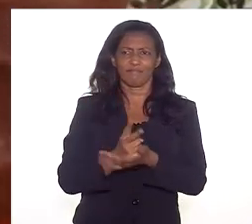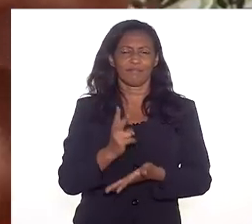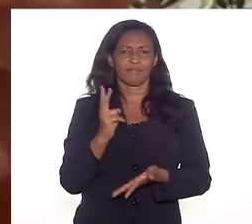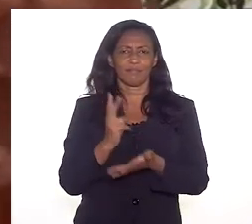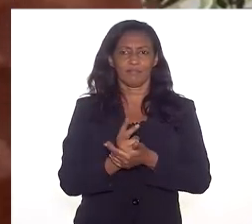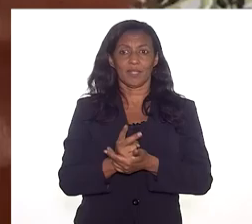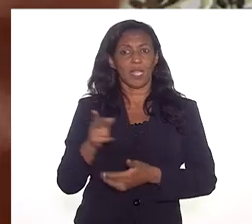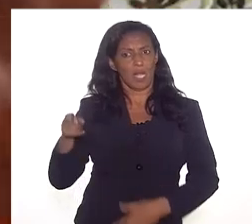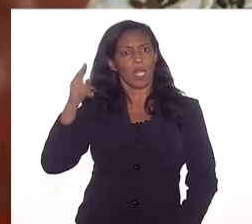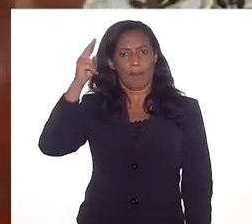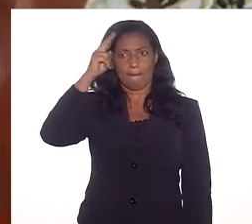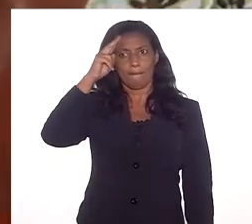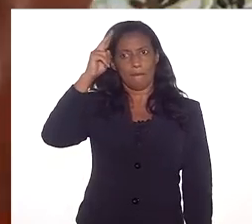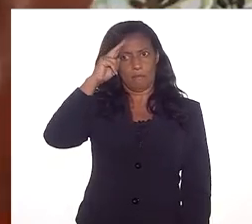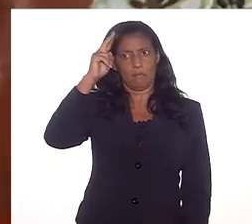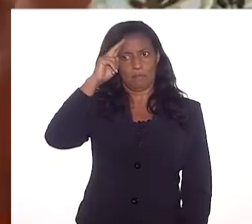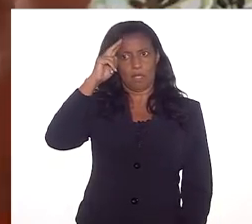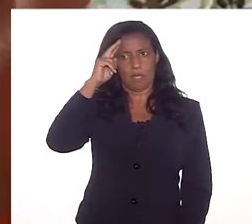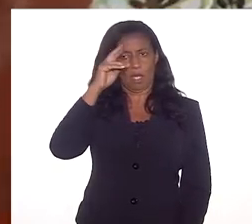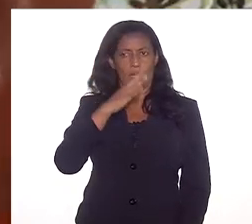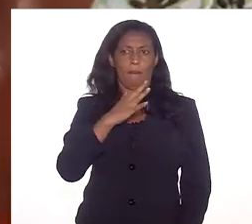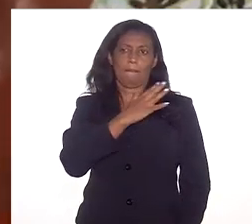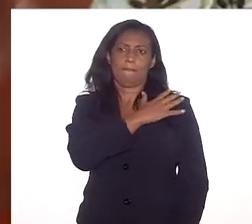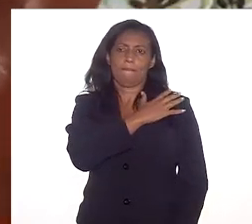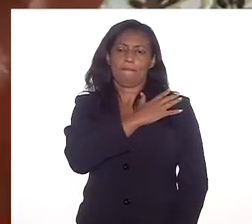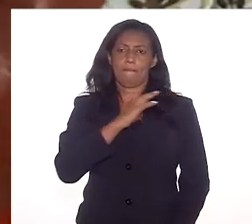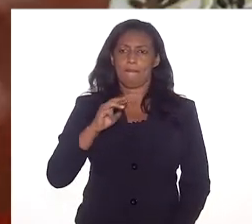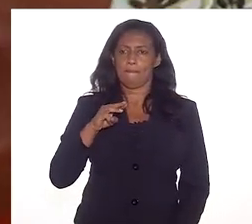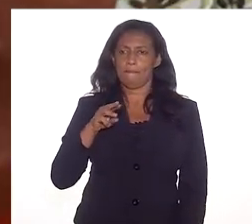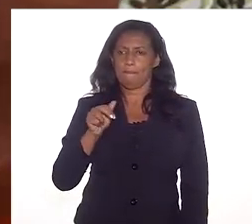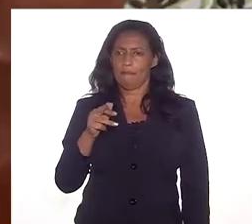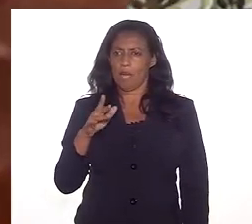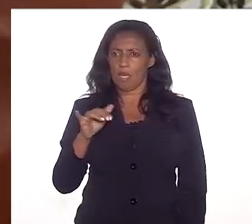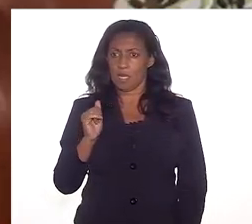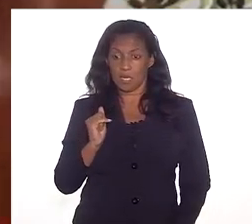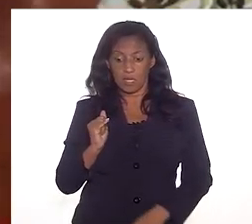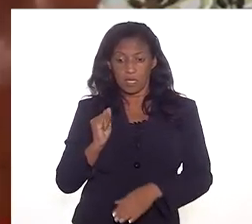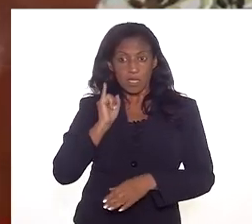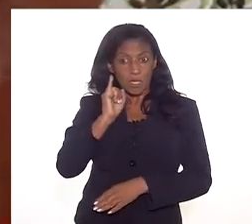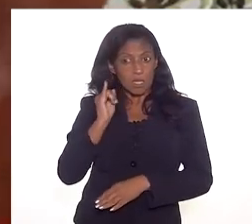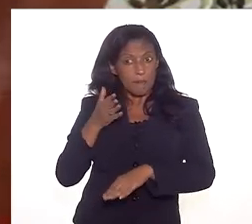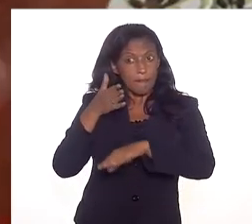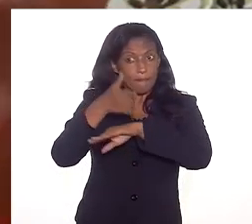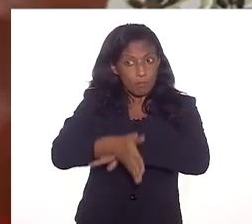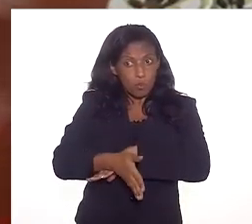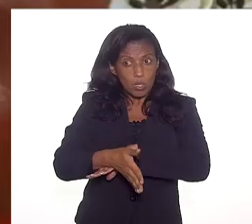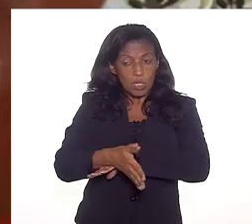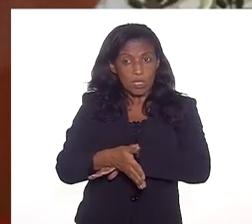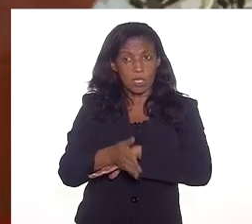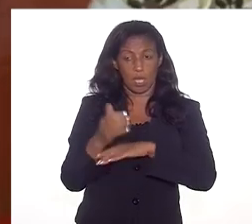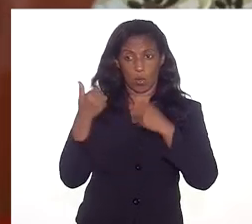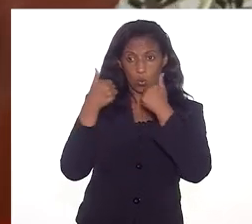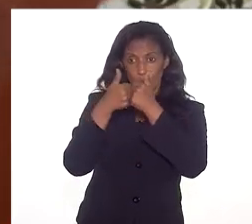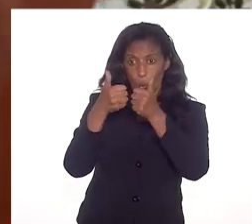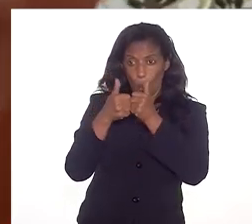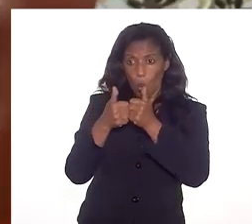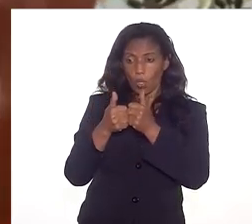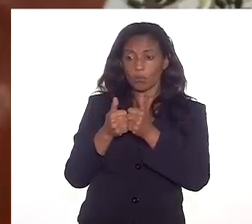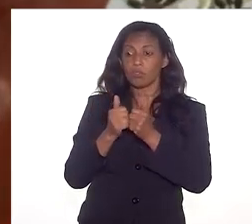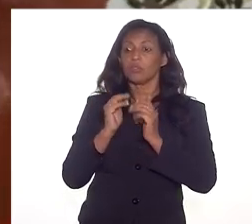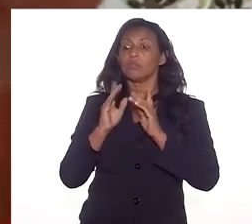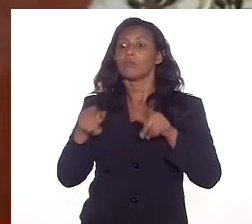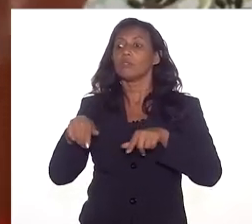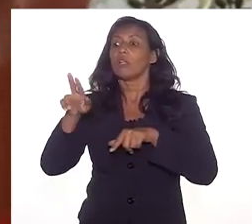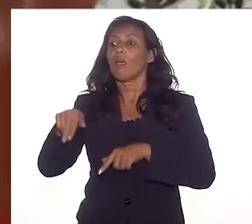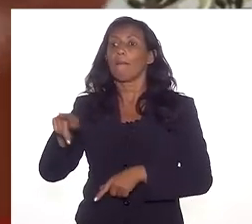direto, ó. Ele era militar também, era da Marinha. Ele dizia, ó, se a polícia entrar no ônibus, eles vão em cima dos negros, então